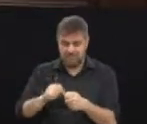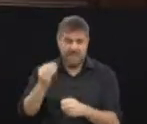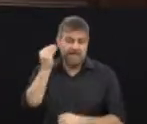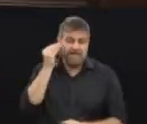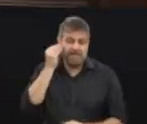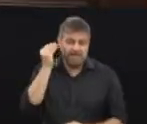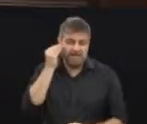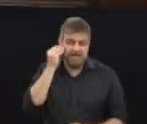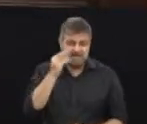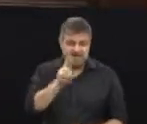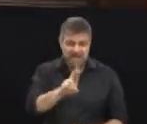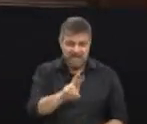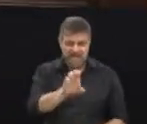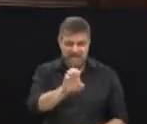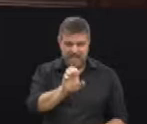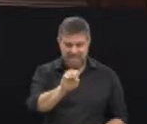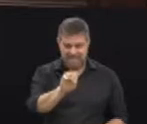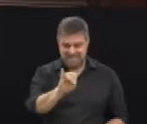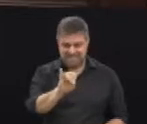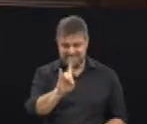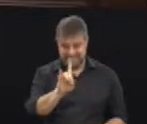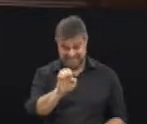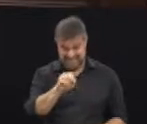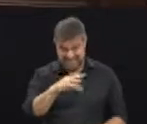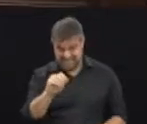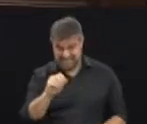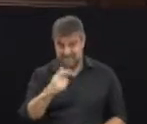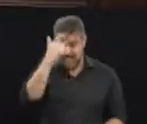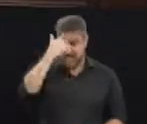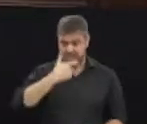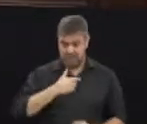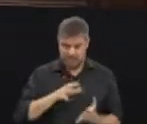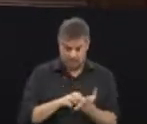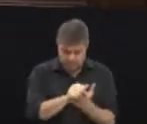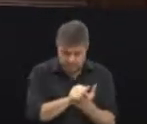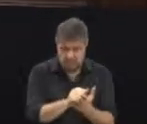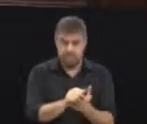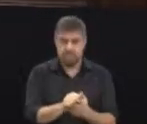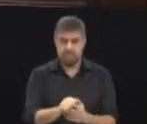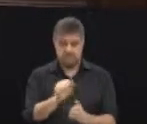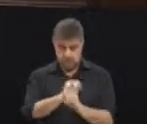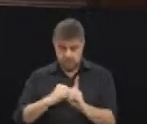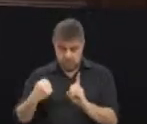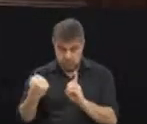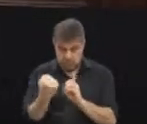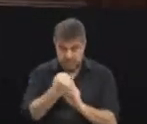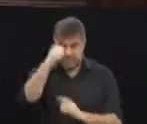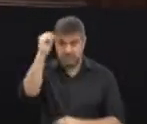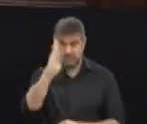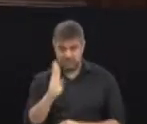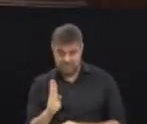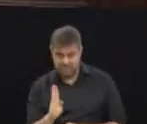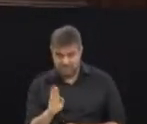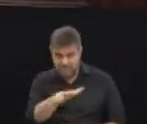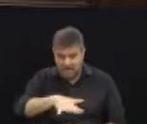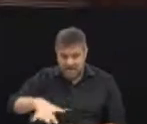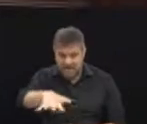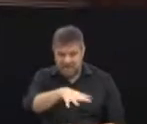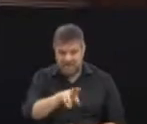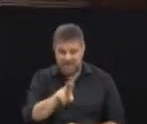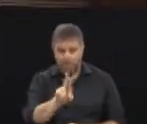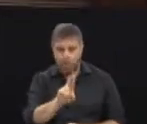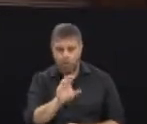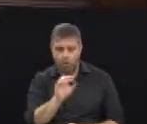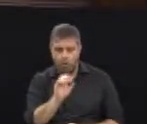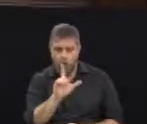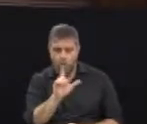médica, quando eu fiz, ela era credenciada na especialidade. Então, era credenciada na Sociedade Brasileira de Urologia. Depois